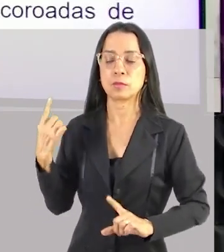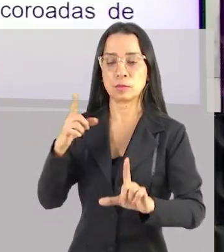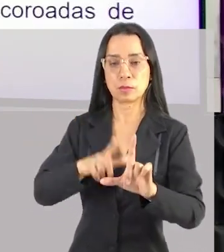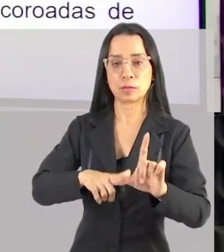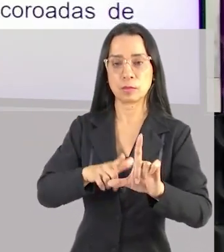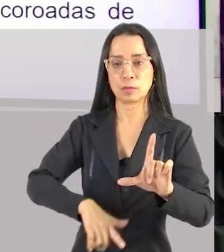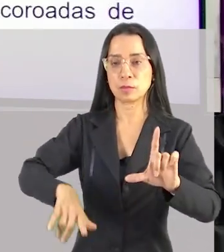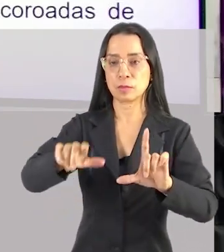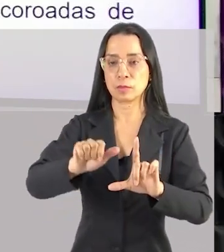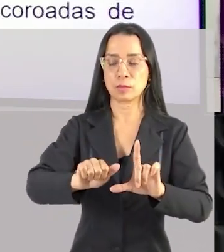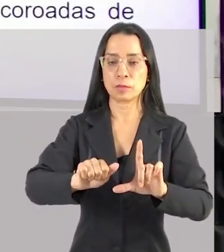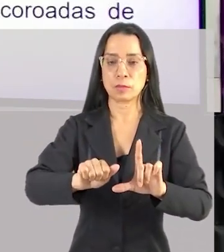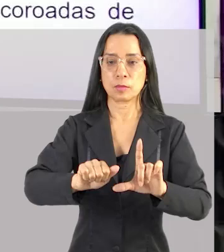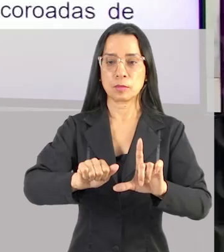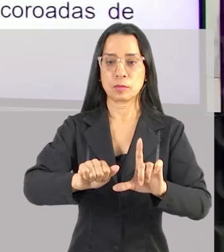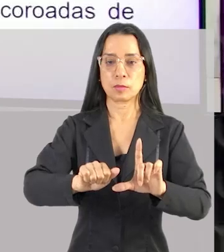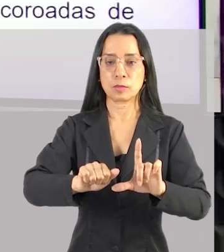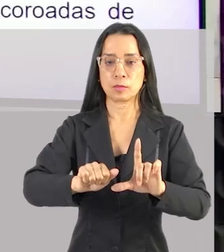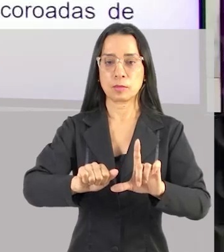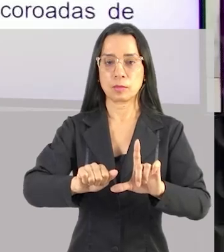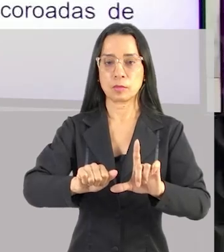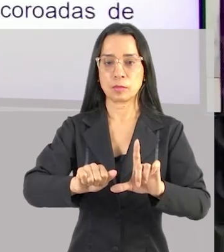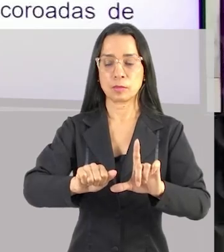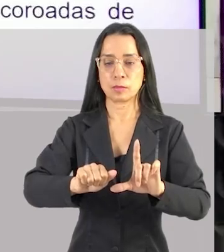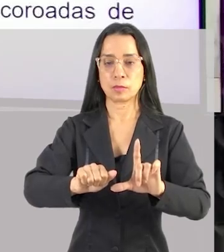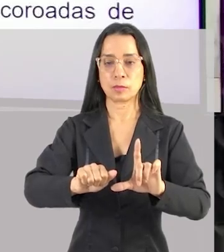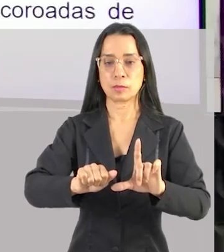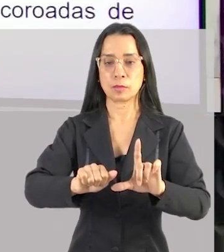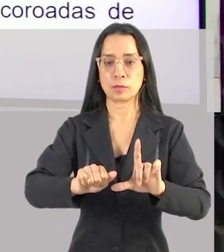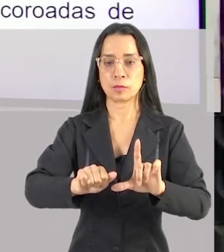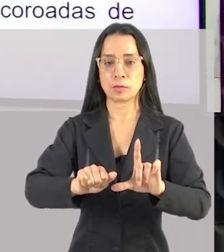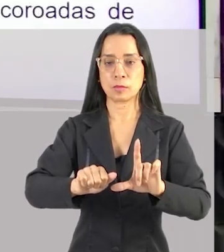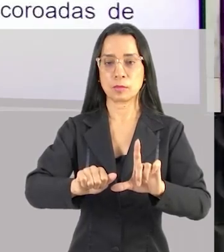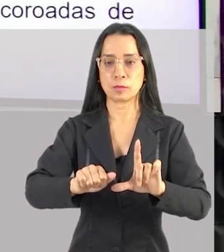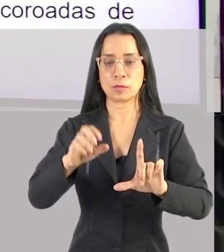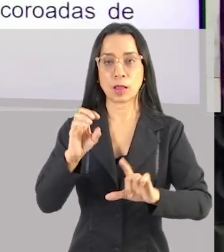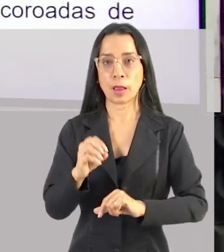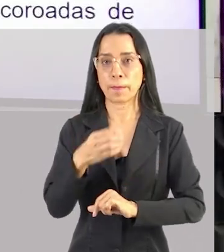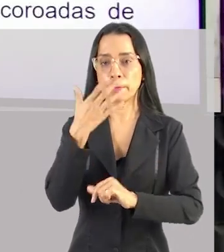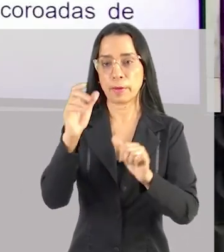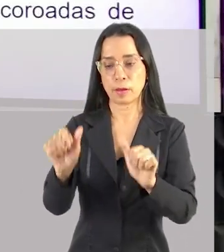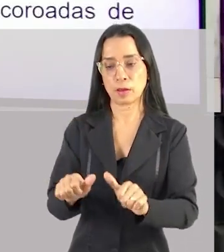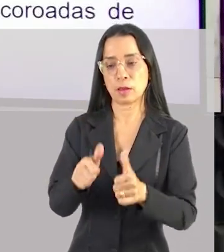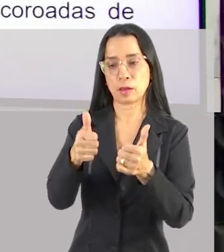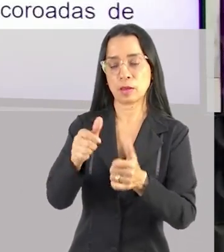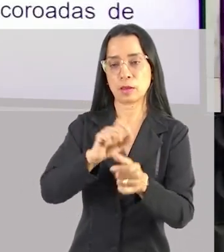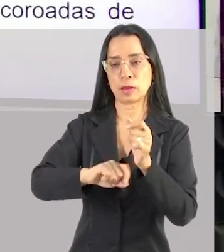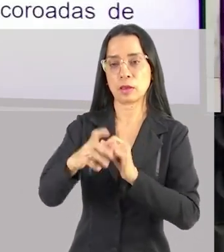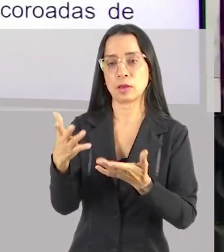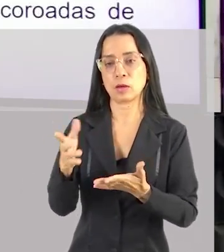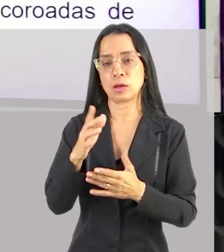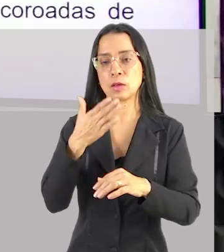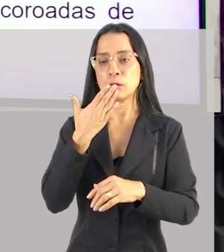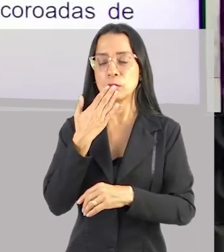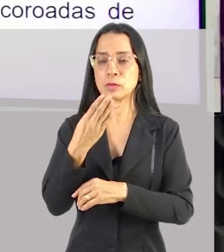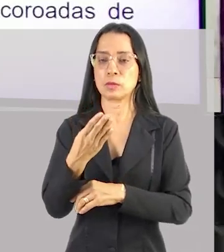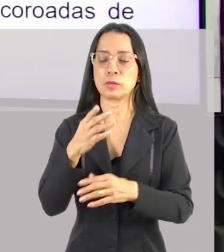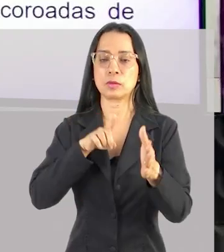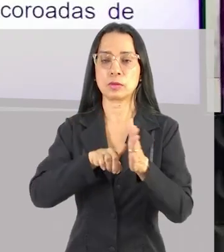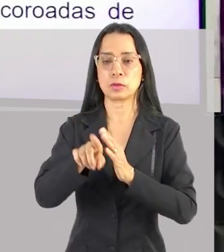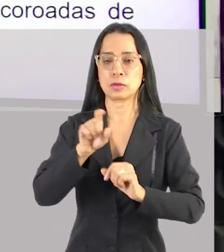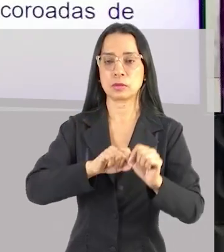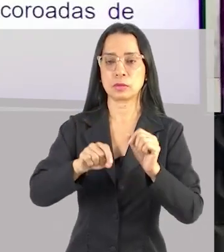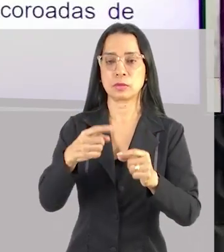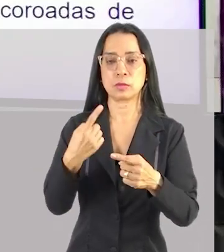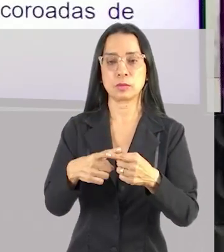com o bem comum. Pois bem, isso aqui está bem mais adequado, está bem adequado ao que pede a questão, né? Porque